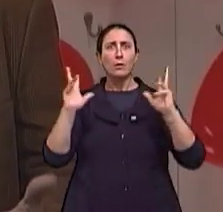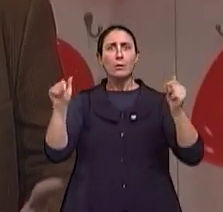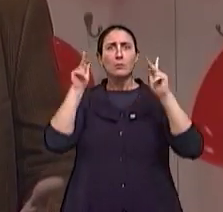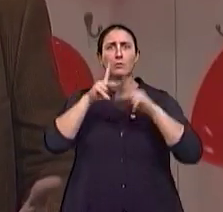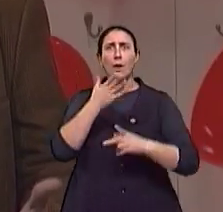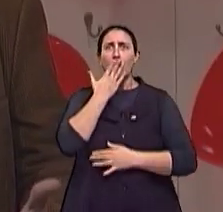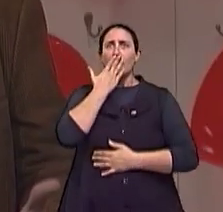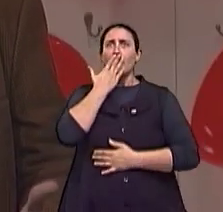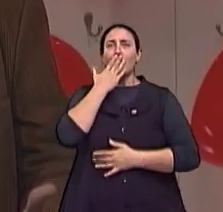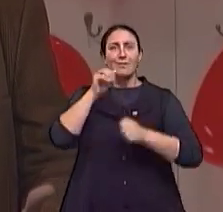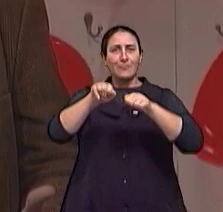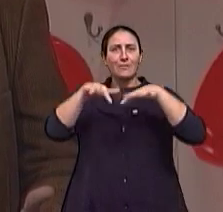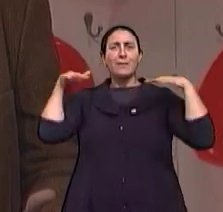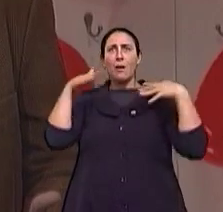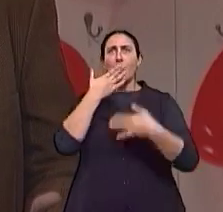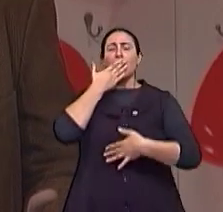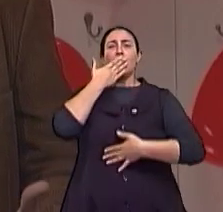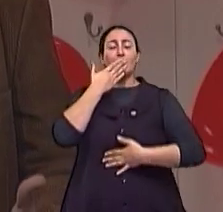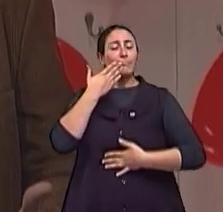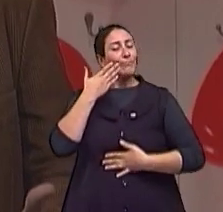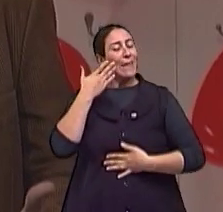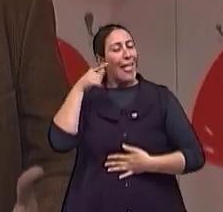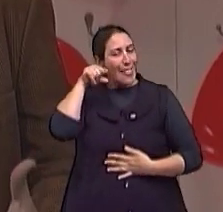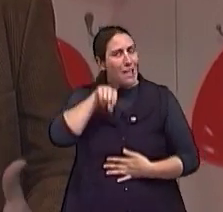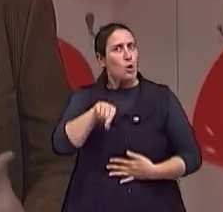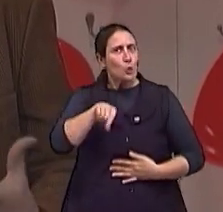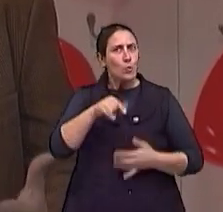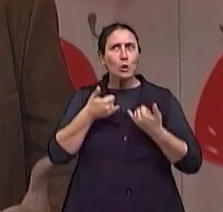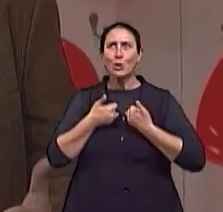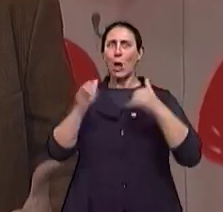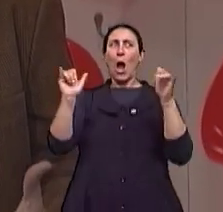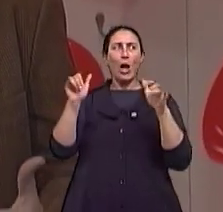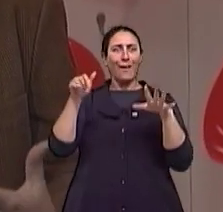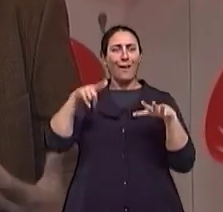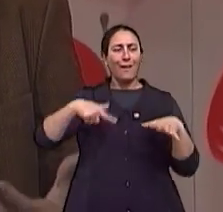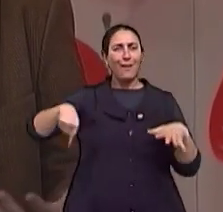ficar chocada mesmo, né? Bom, acho que isso lança uma pergunta de